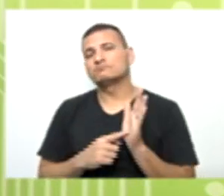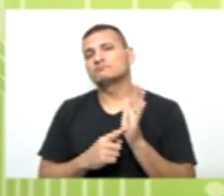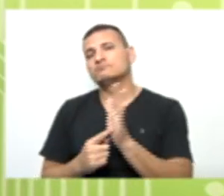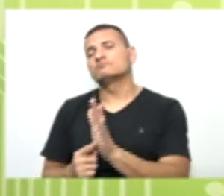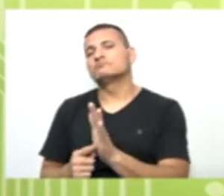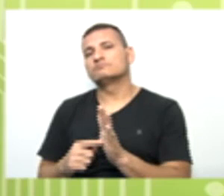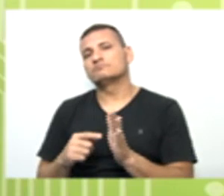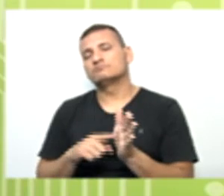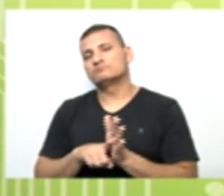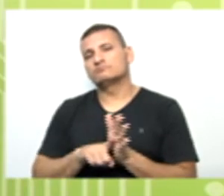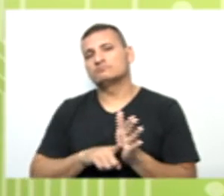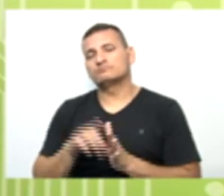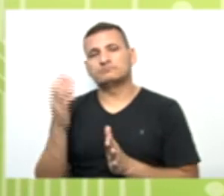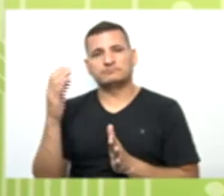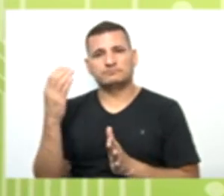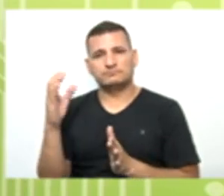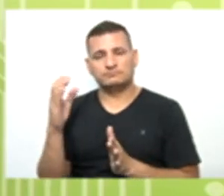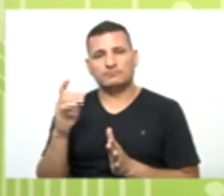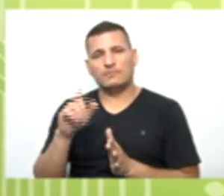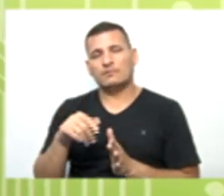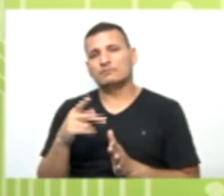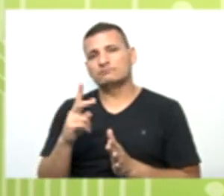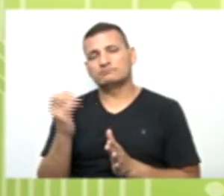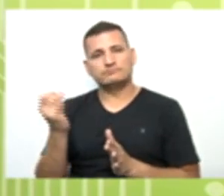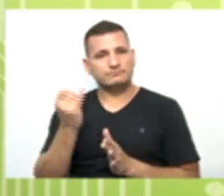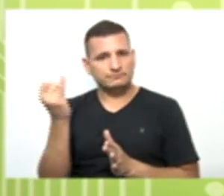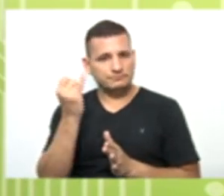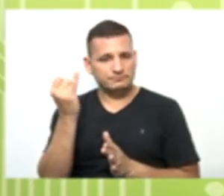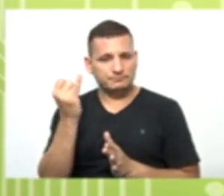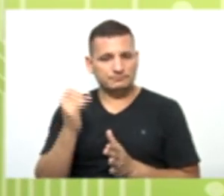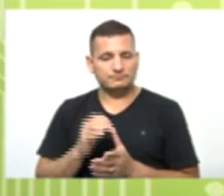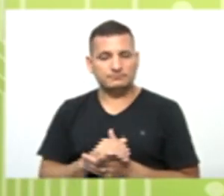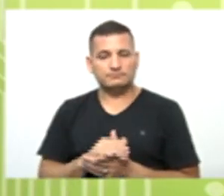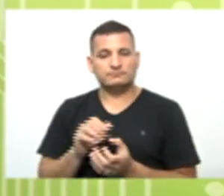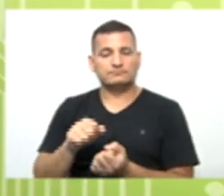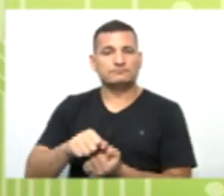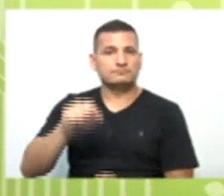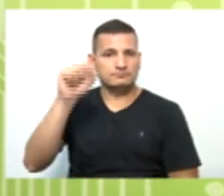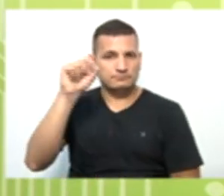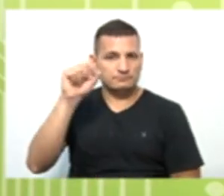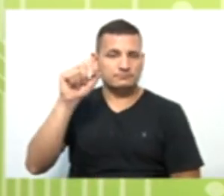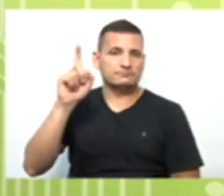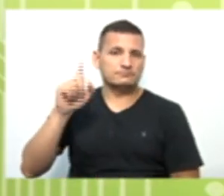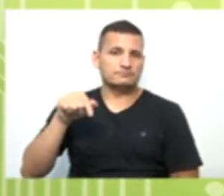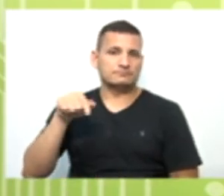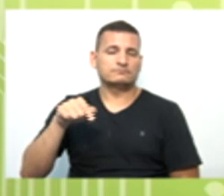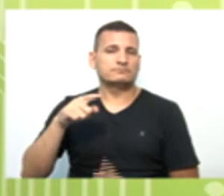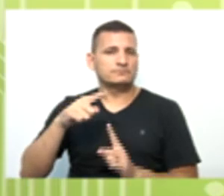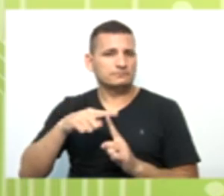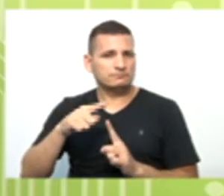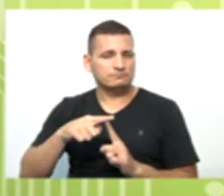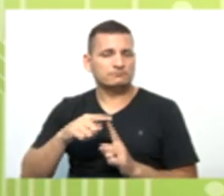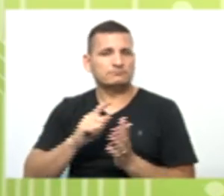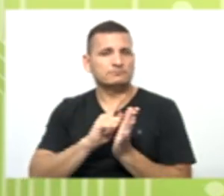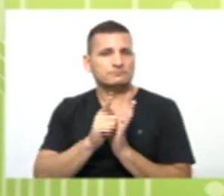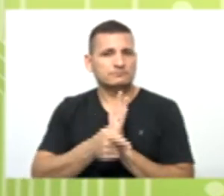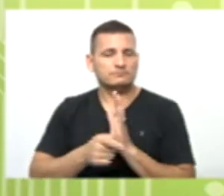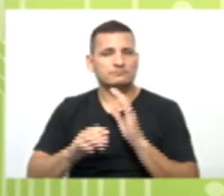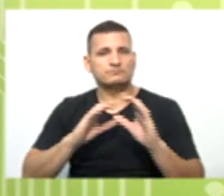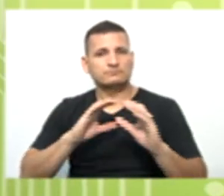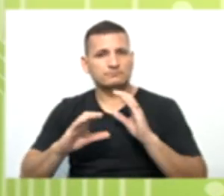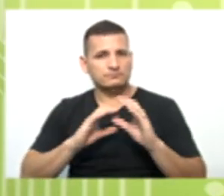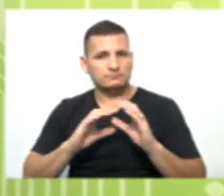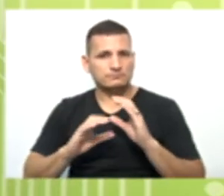da pesquisa científica e essa é a sua relevância. E o banner é um tipo de gênero de